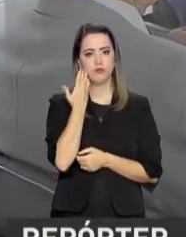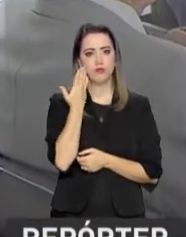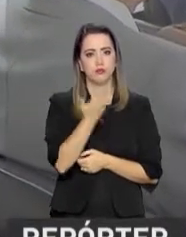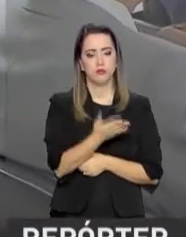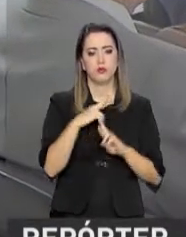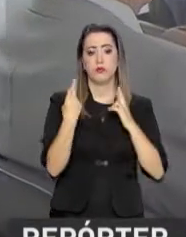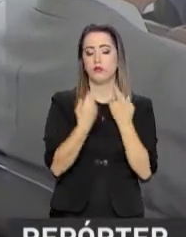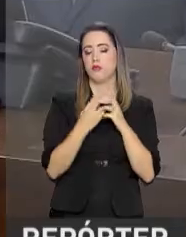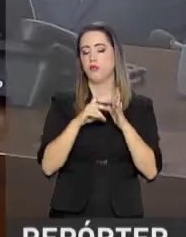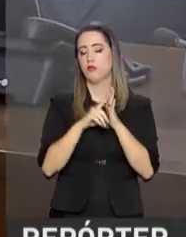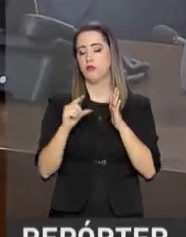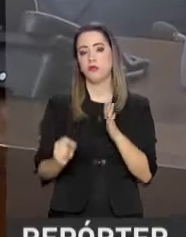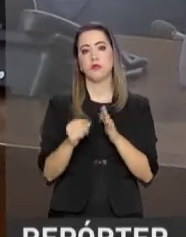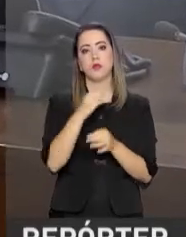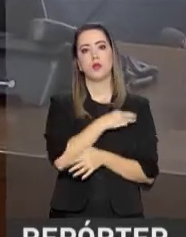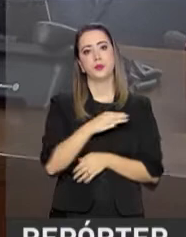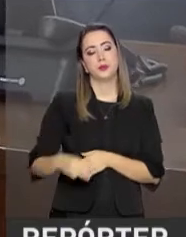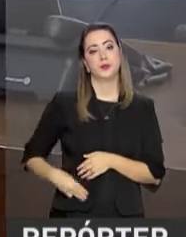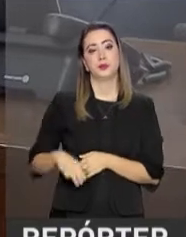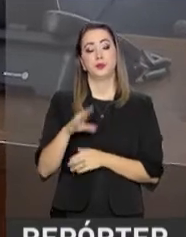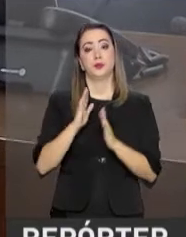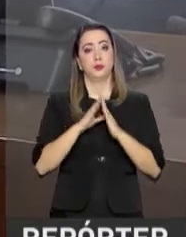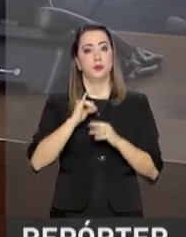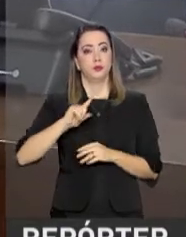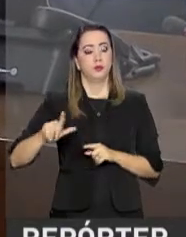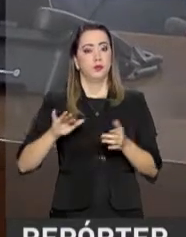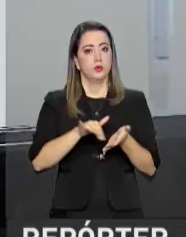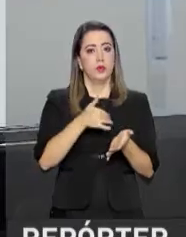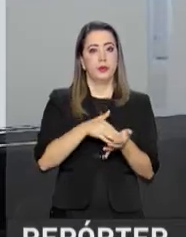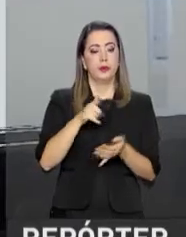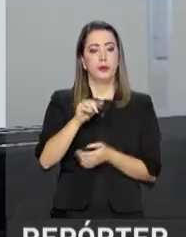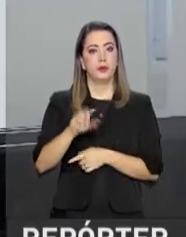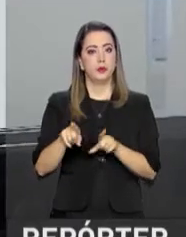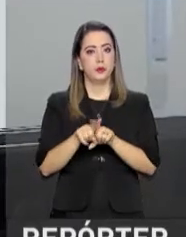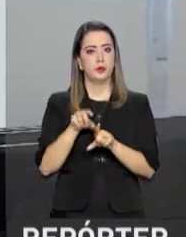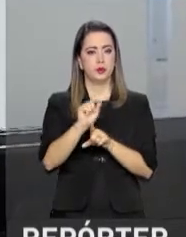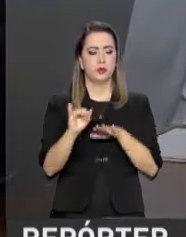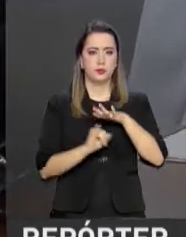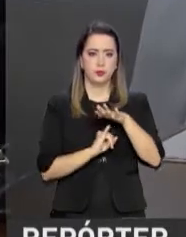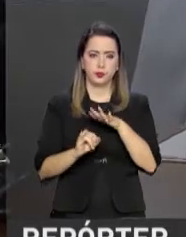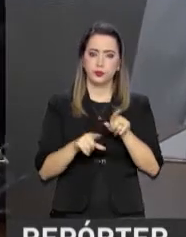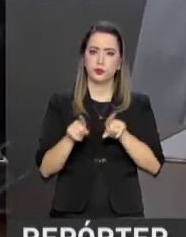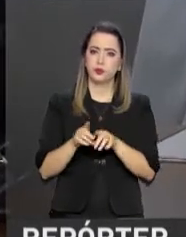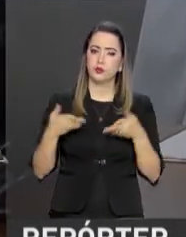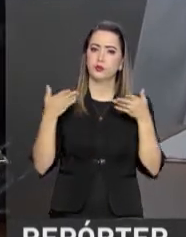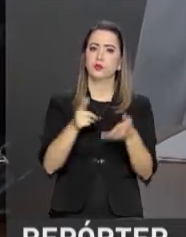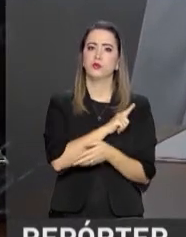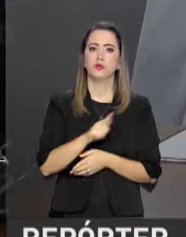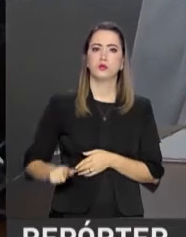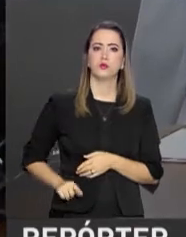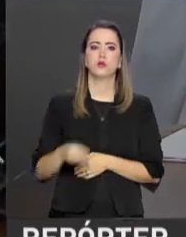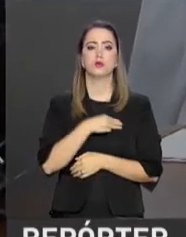no palácio do planalto os ministros da casa civil da secretaria geral do gabinete de segurança institucional da secretaria de governo